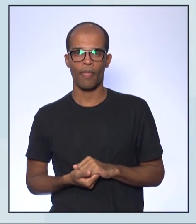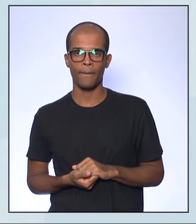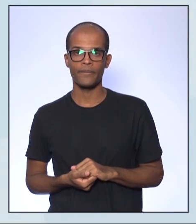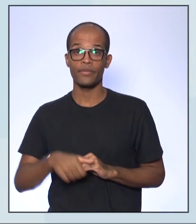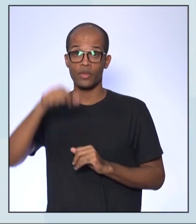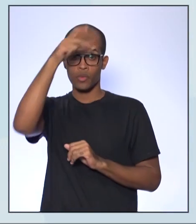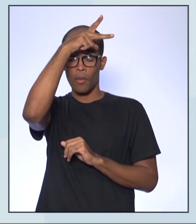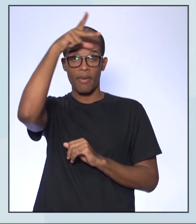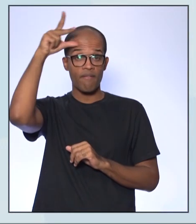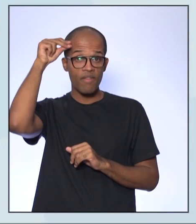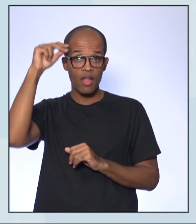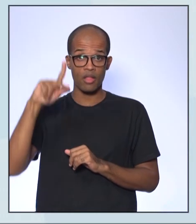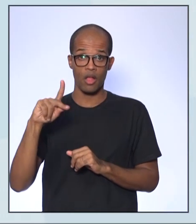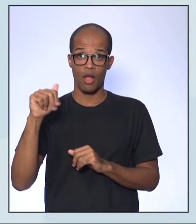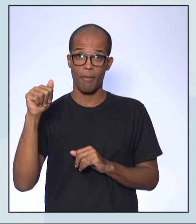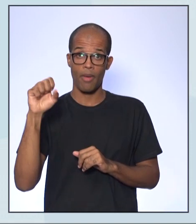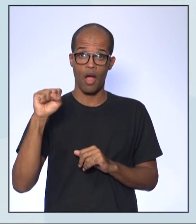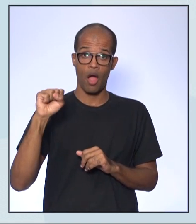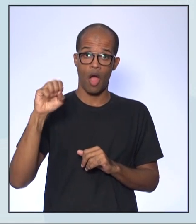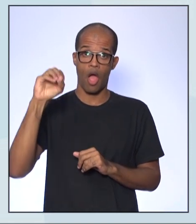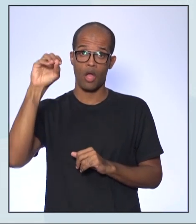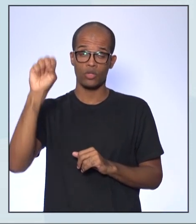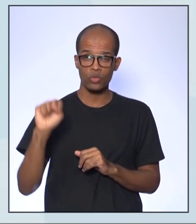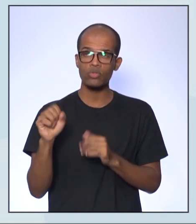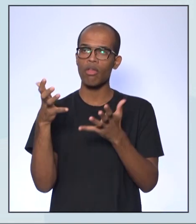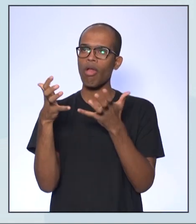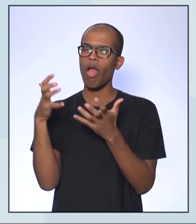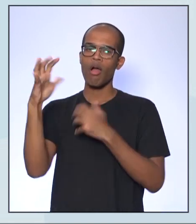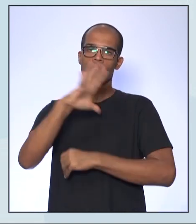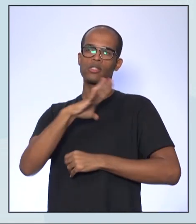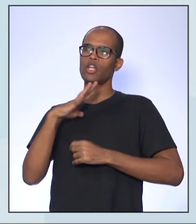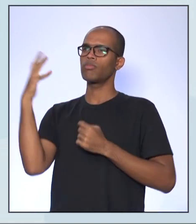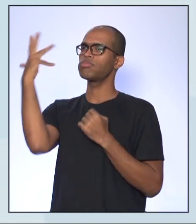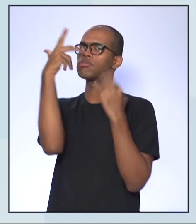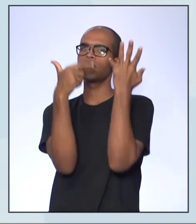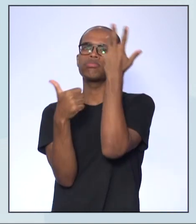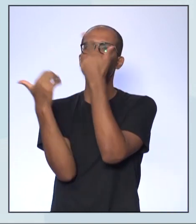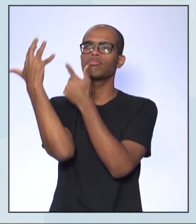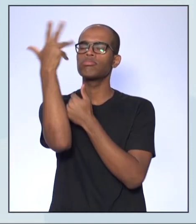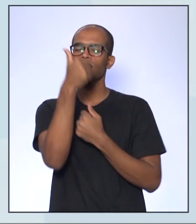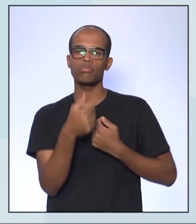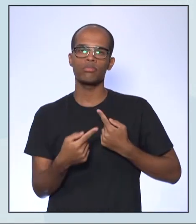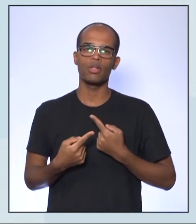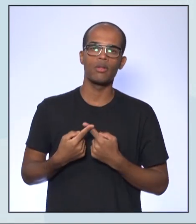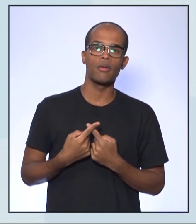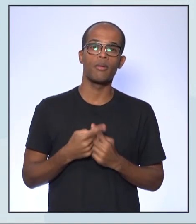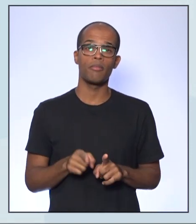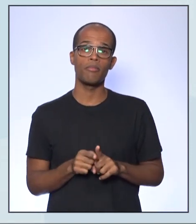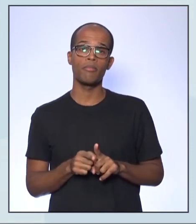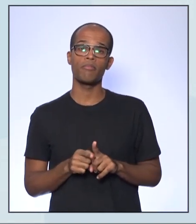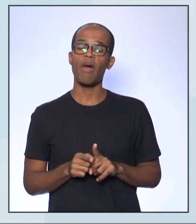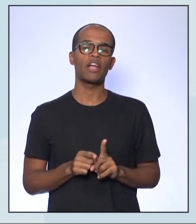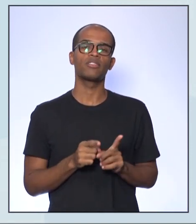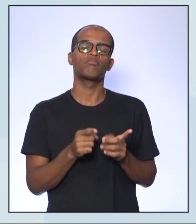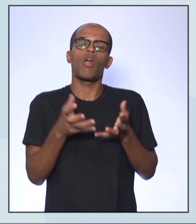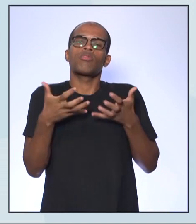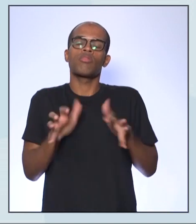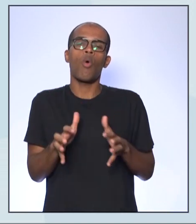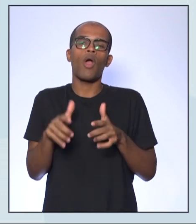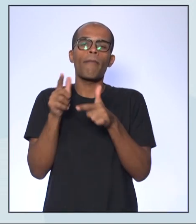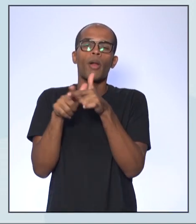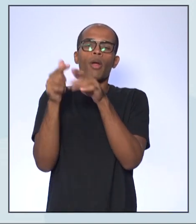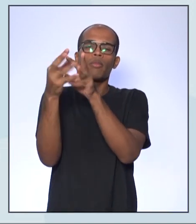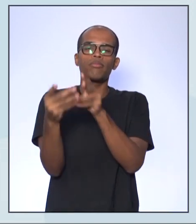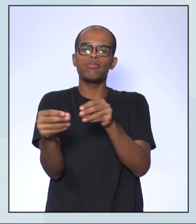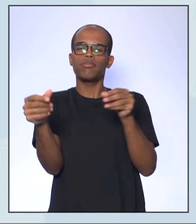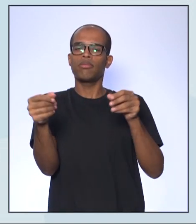prefeito Passos, que tanto se interessou pelo embelezamento da cidade, descurou completamente de solucionar esse defeito